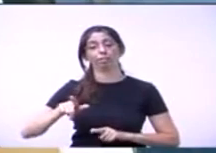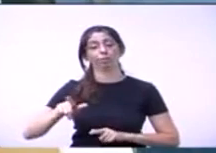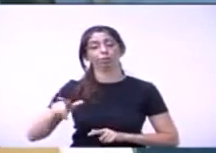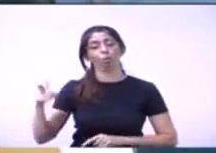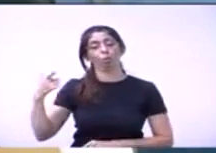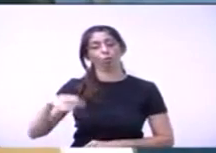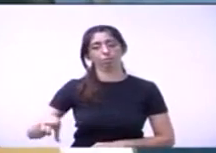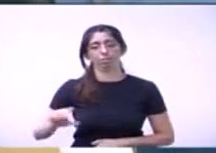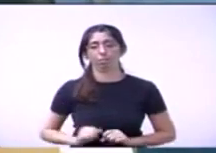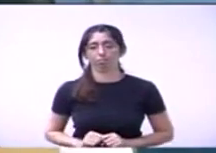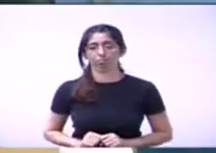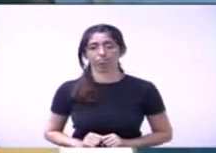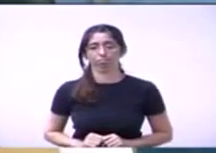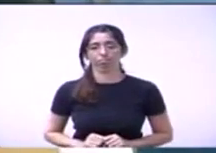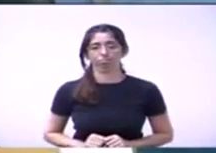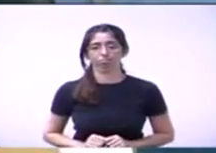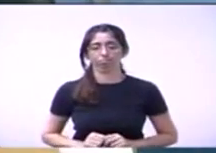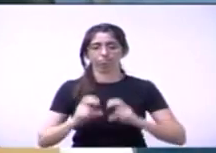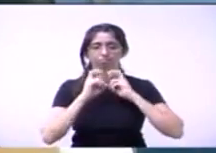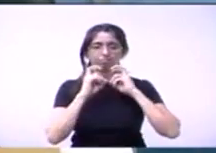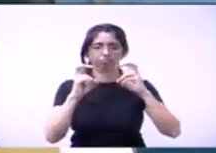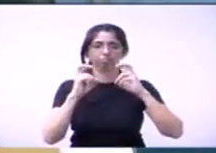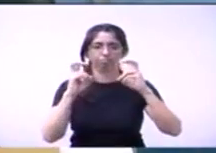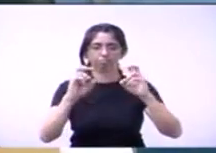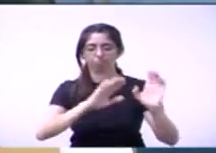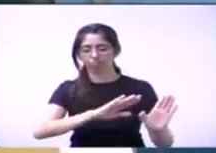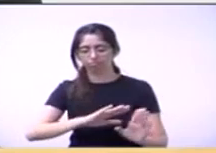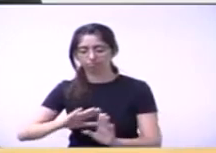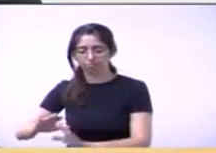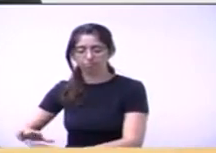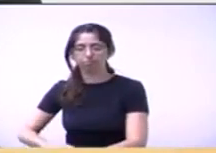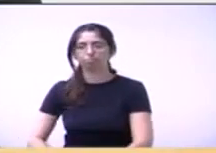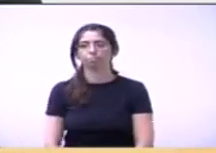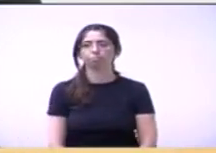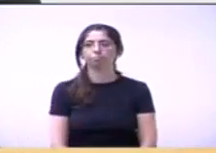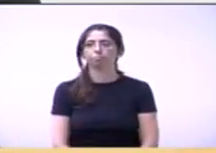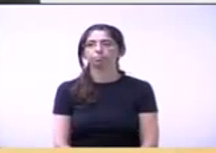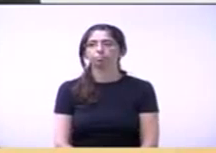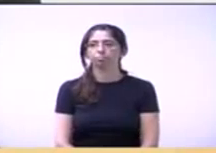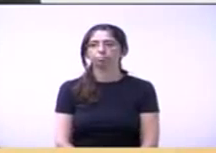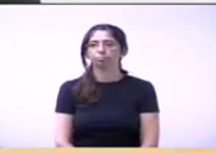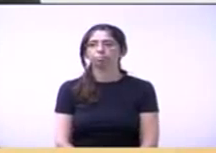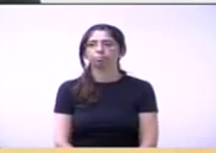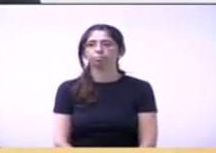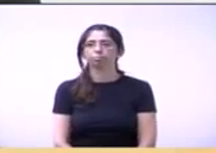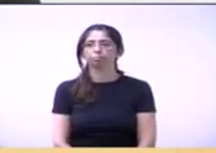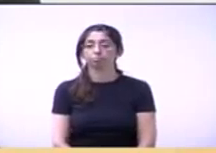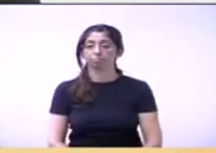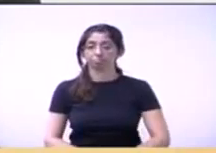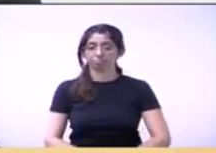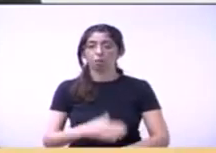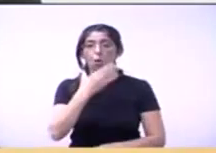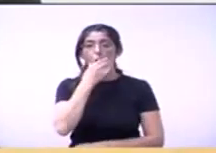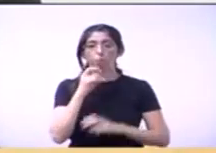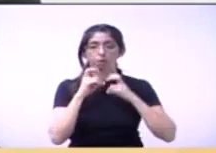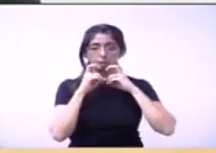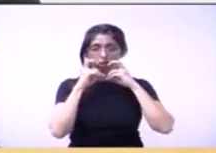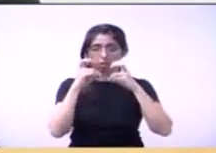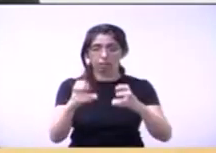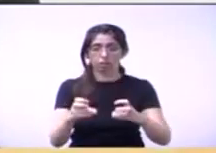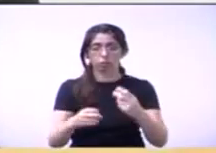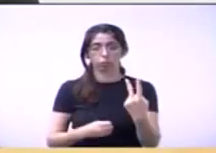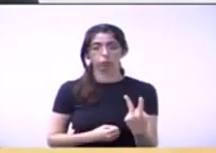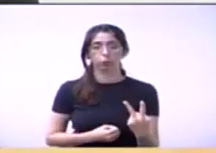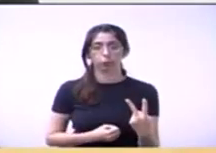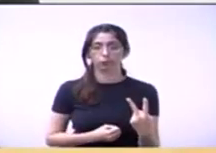junto. Senhores, eu estou pedindo, por favor, pô, com carinho. O senhor faça, senhores, ó, a